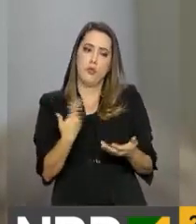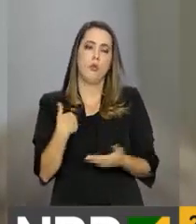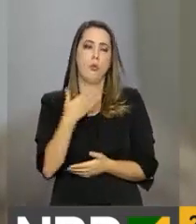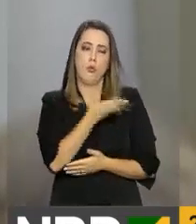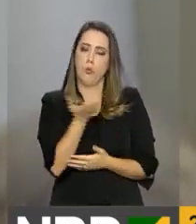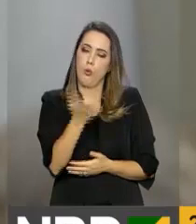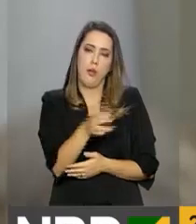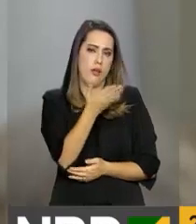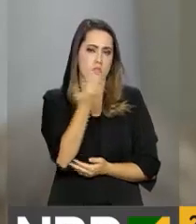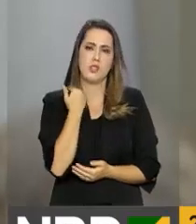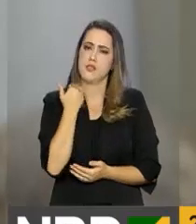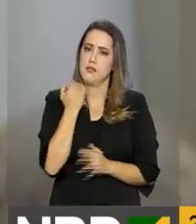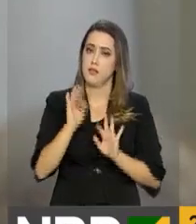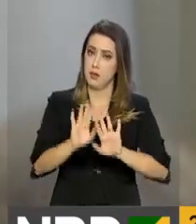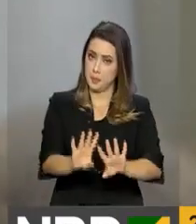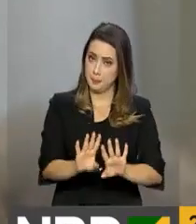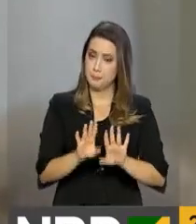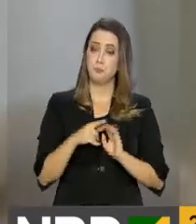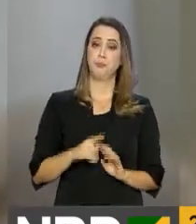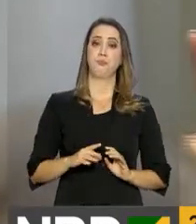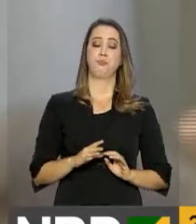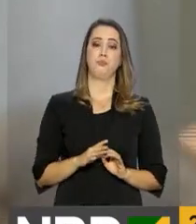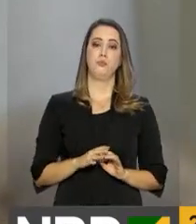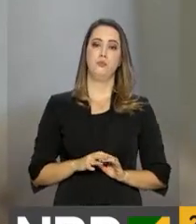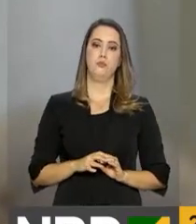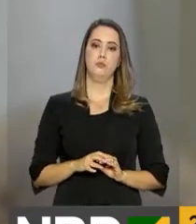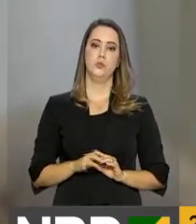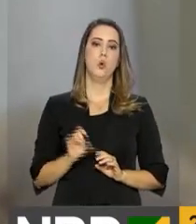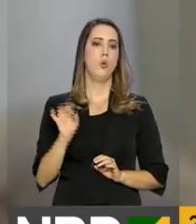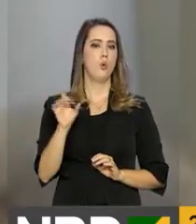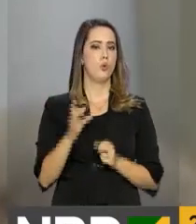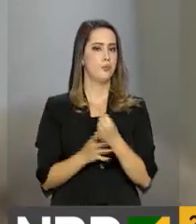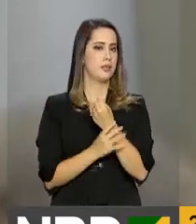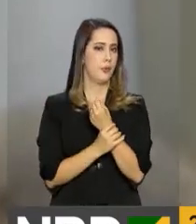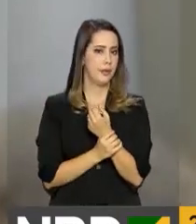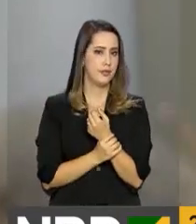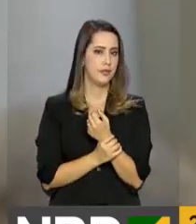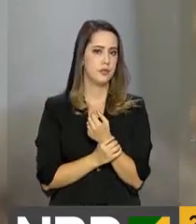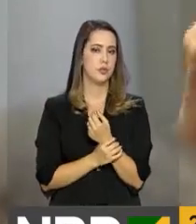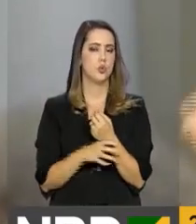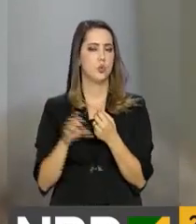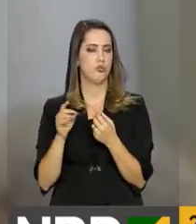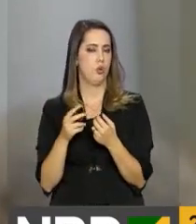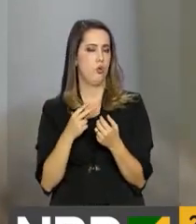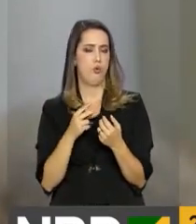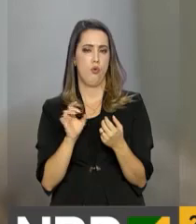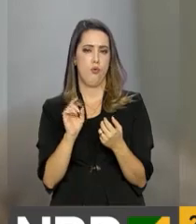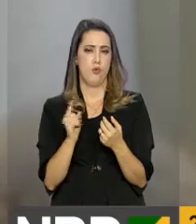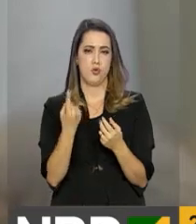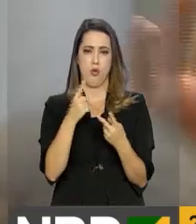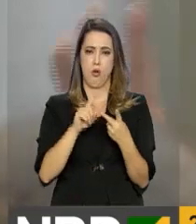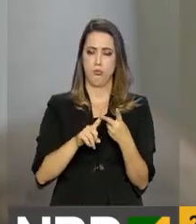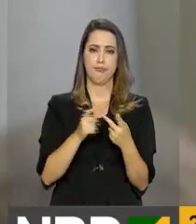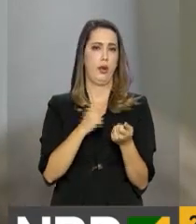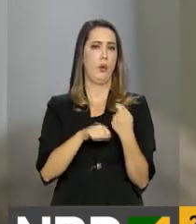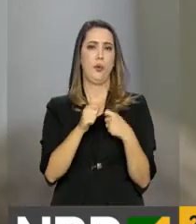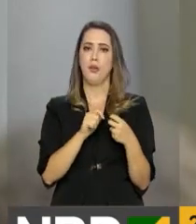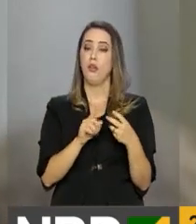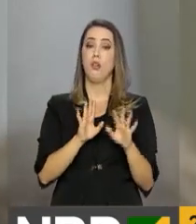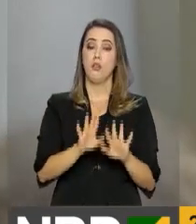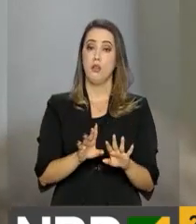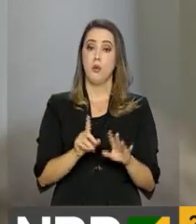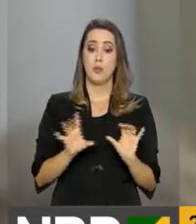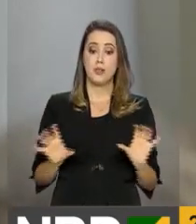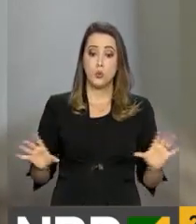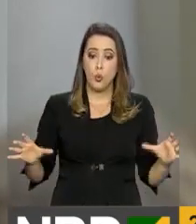também, mas digo eu o seguinte, não foi só na área da segurança pública, não foi só na área da economia, porque esse conjunto